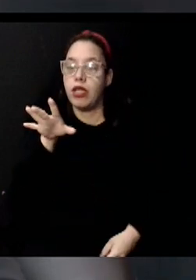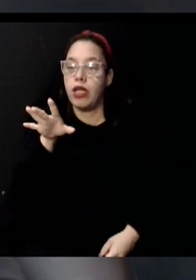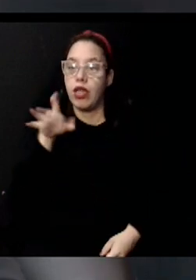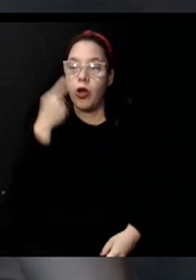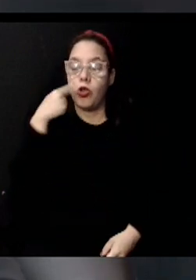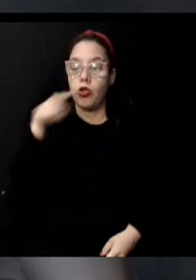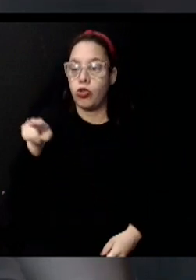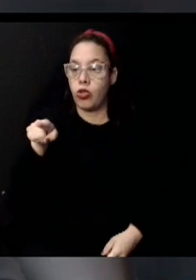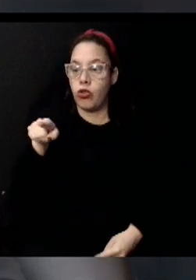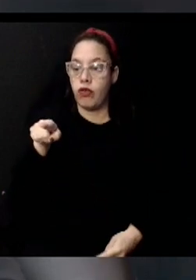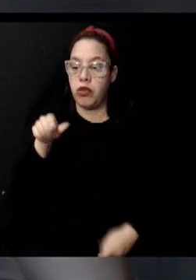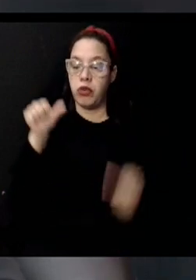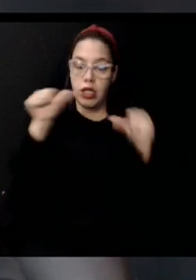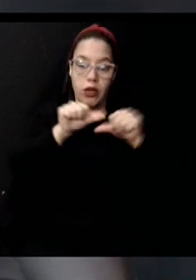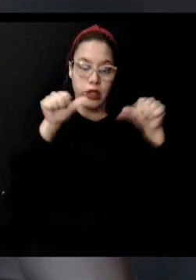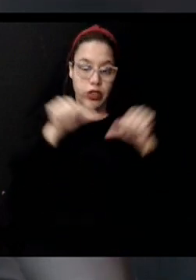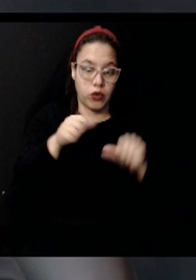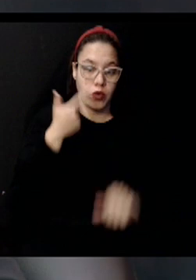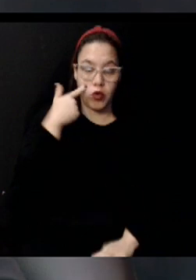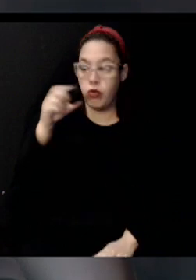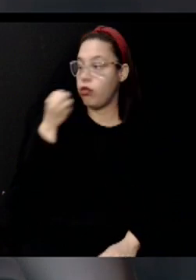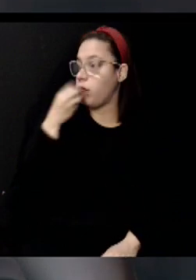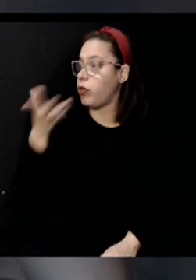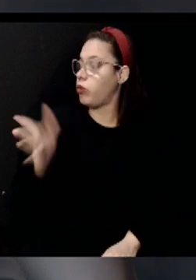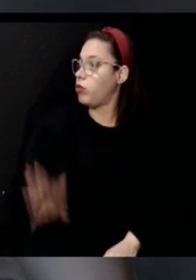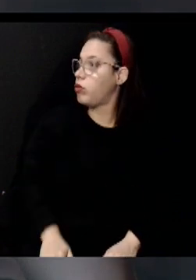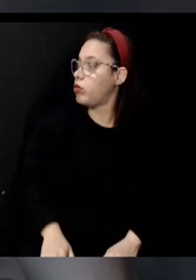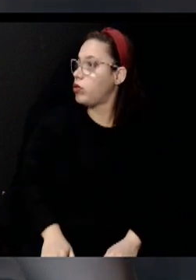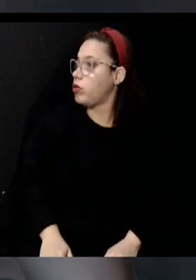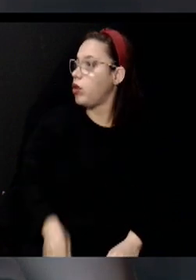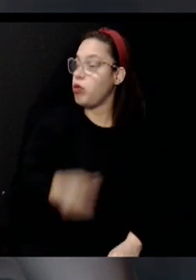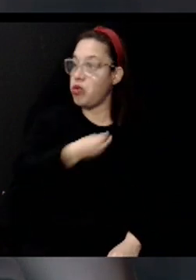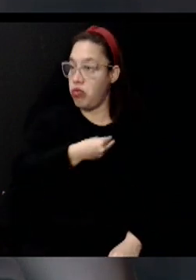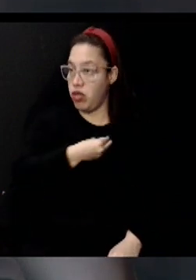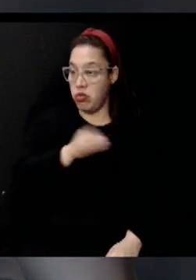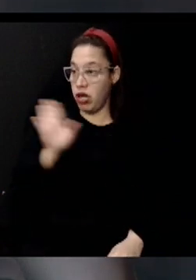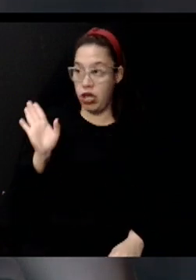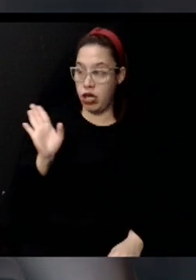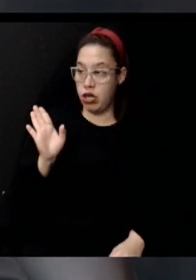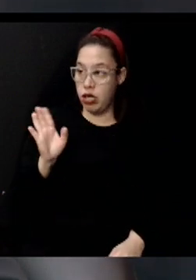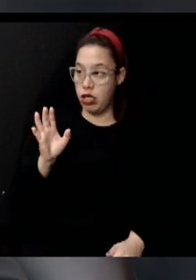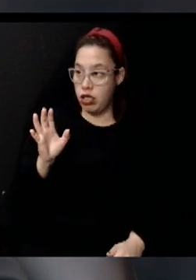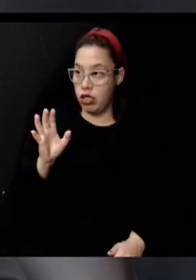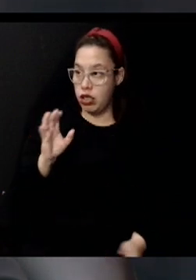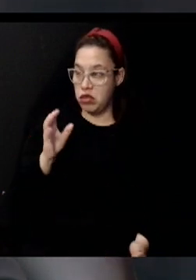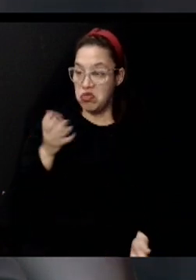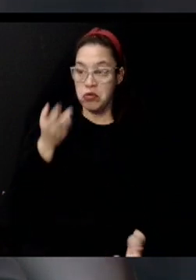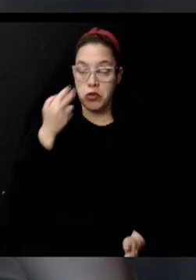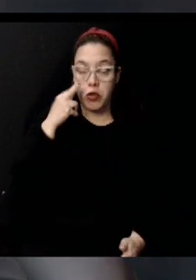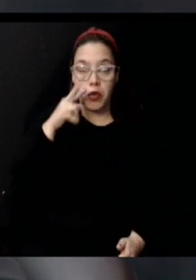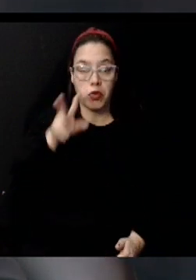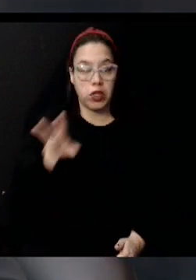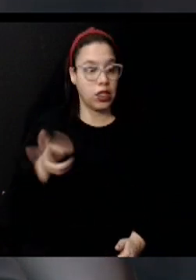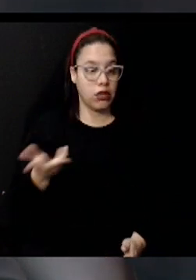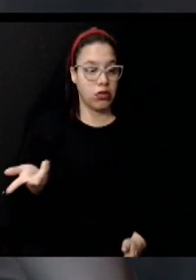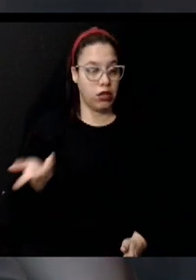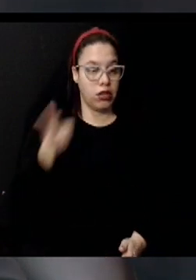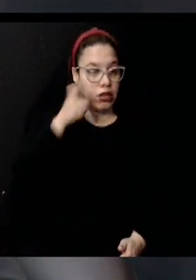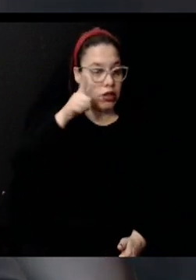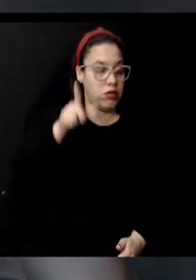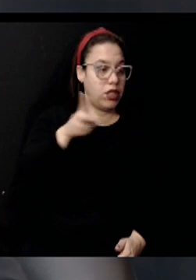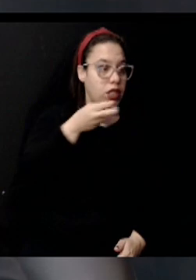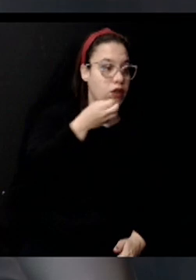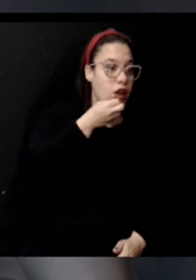Que a pessoa começa a falar e a reclamar só a parte ruim. Esse é um ponto que,